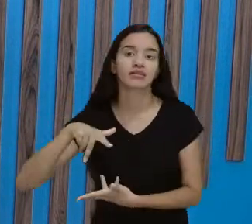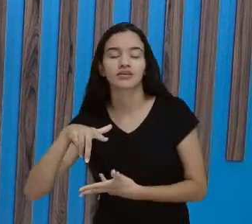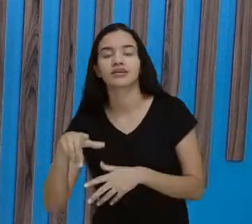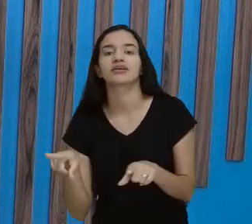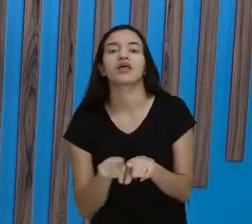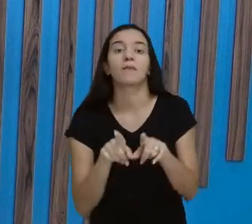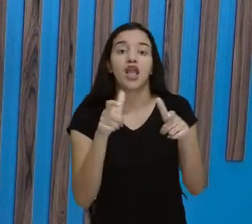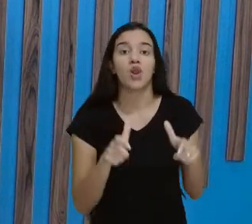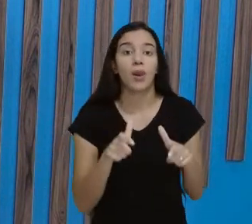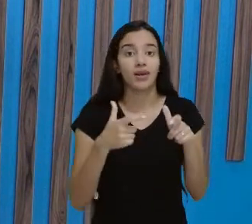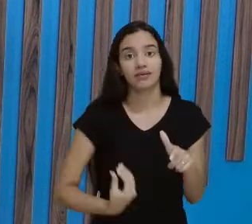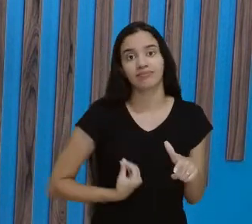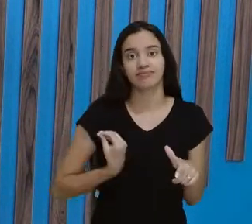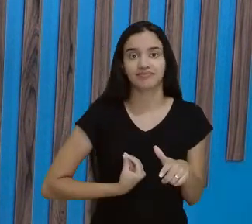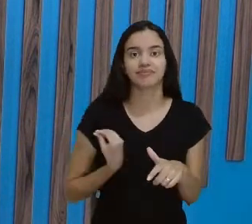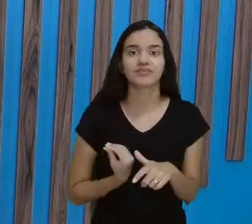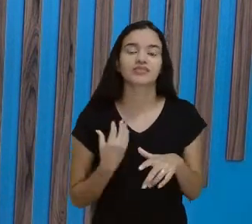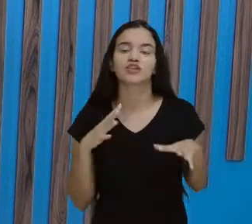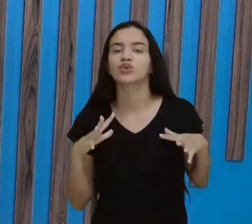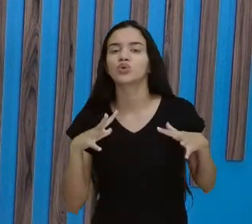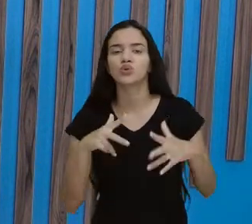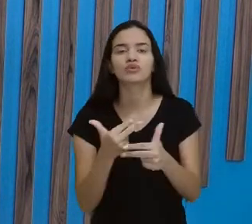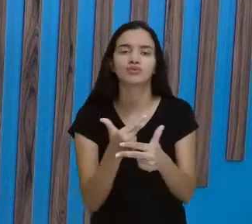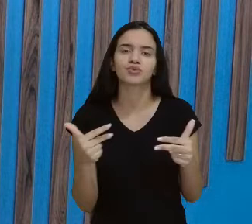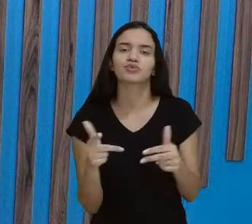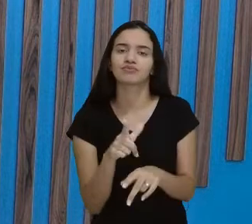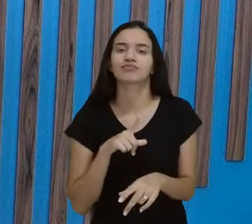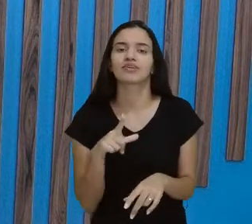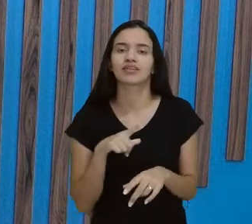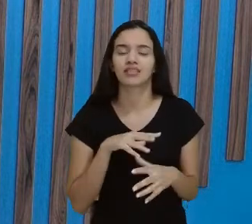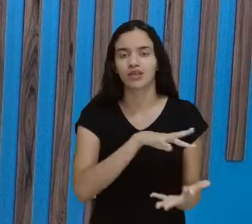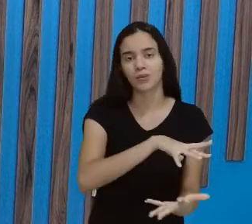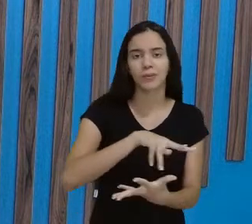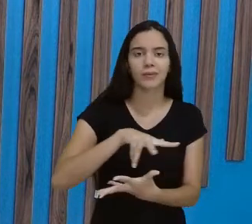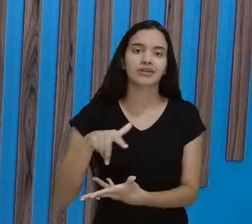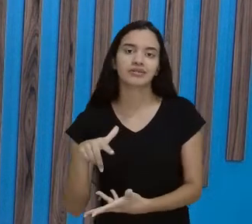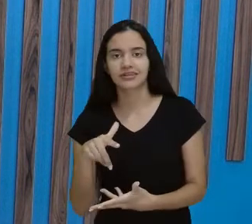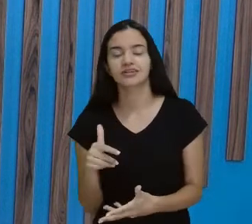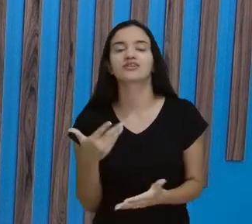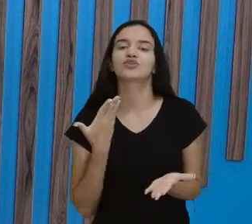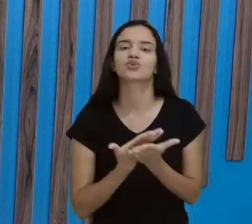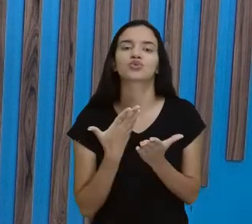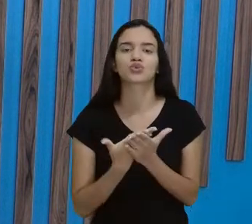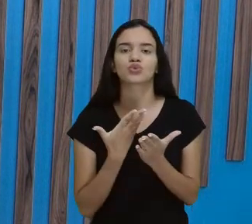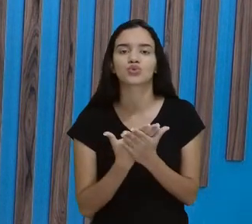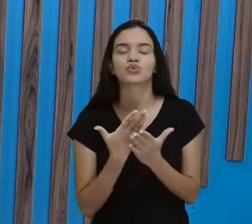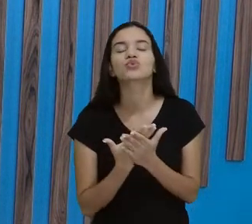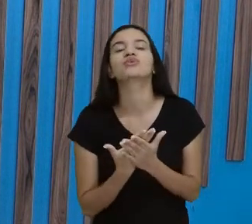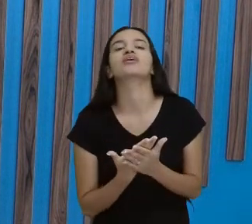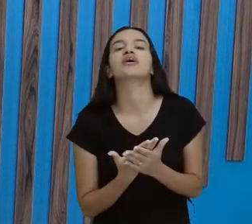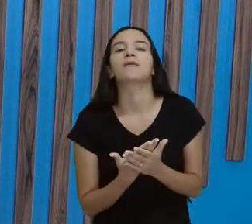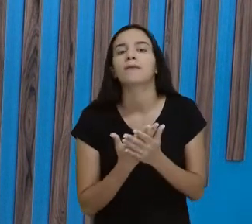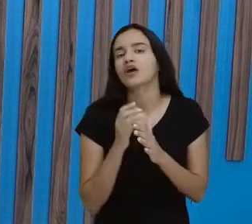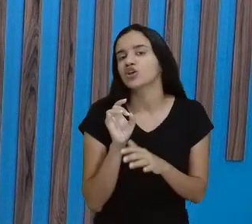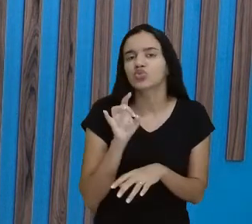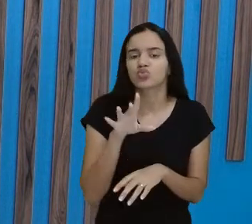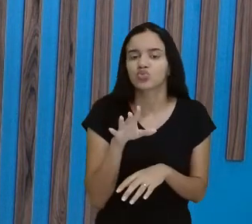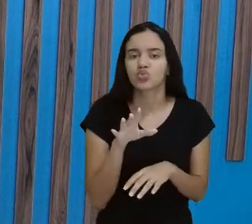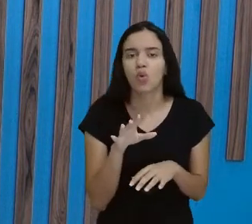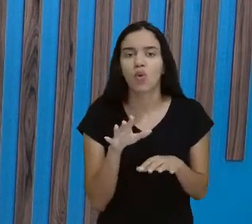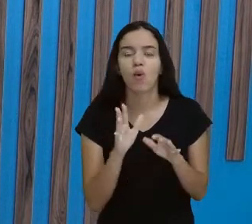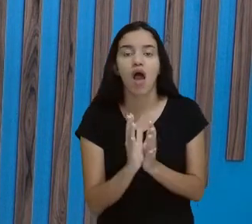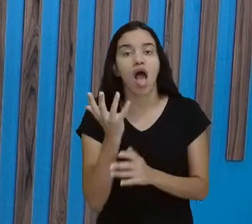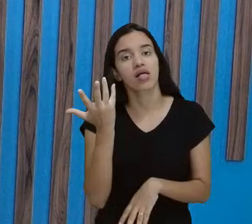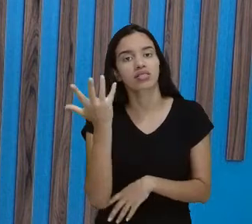Enquanto lugar de vida. E todas as coisas que tem nesse planeta. A geografia estuda isso, todos os aspectos, né? Não somente a questão